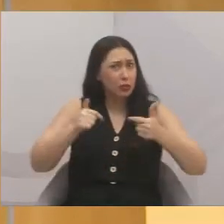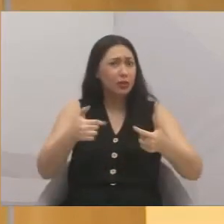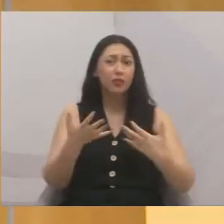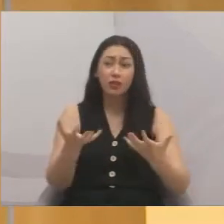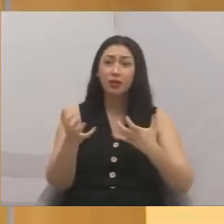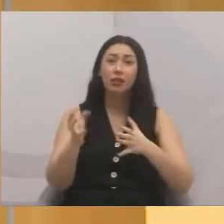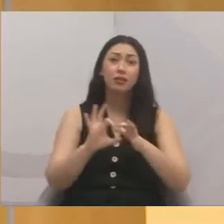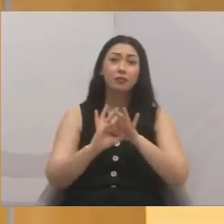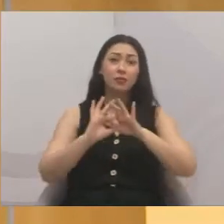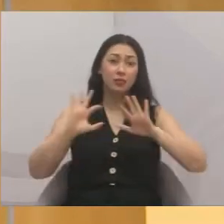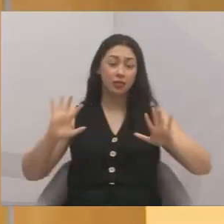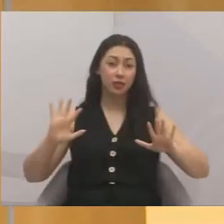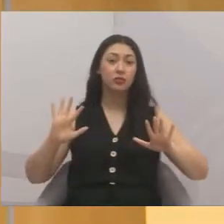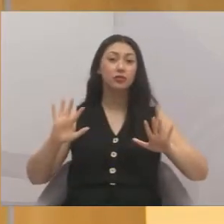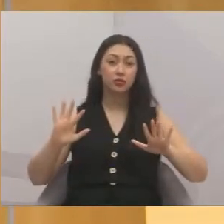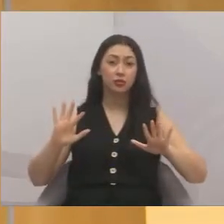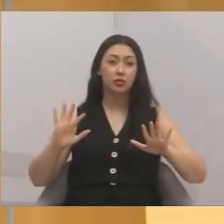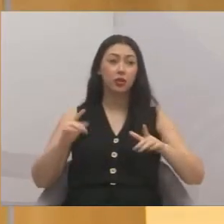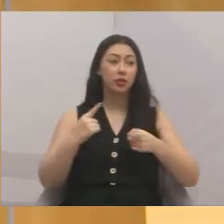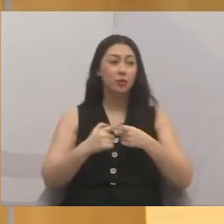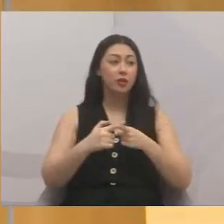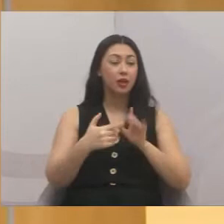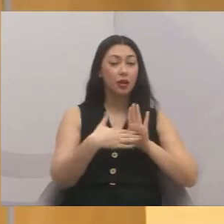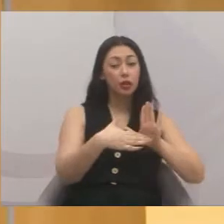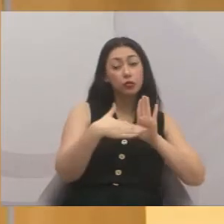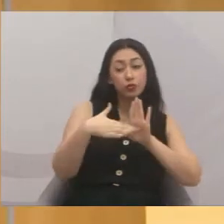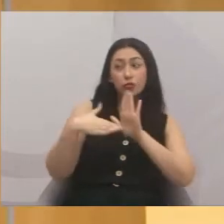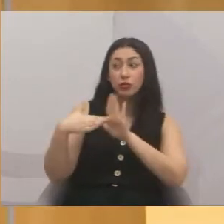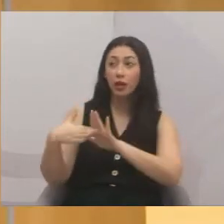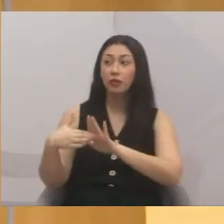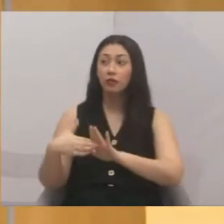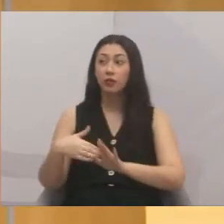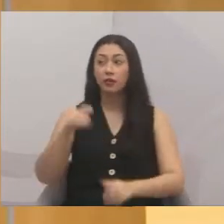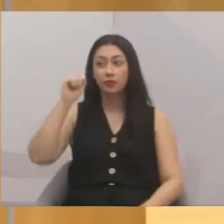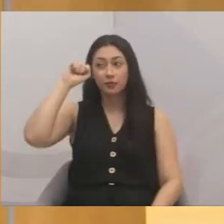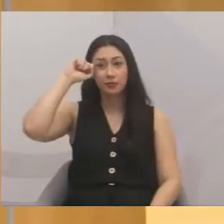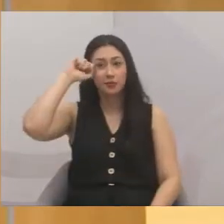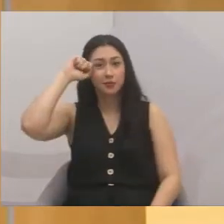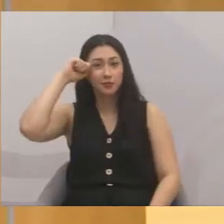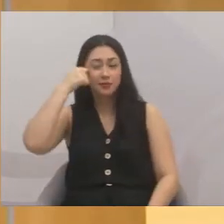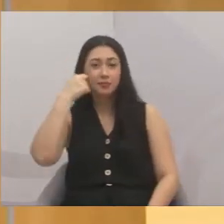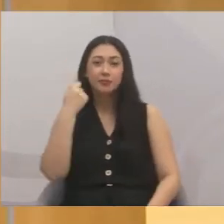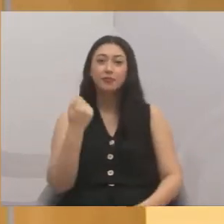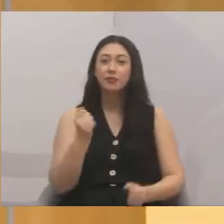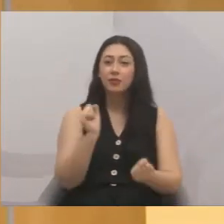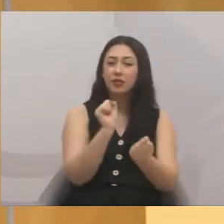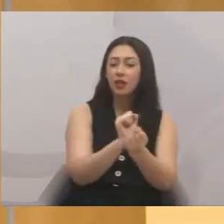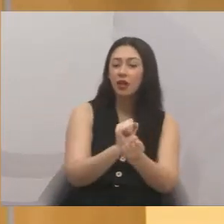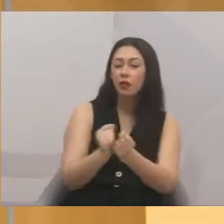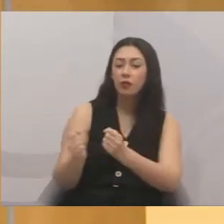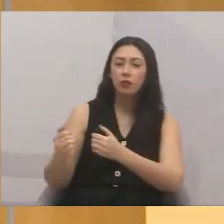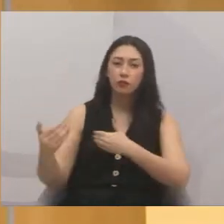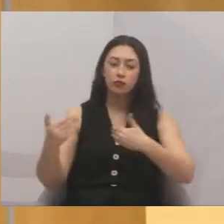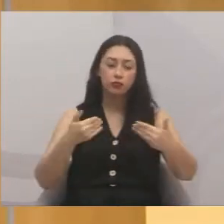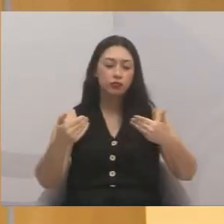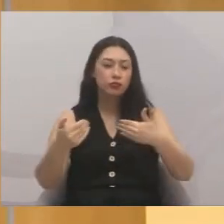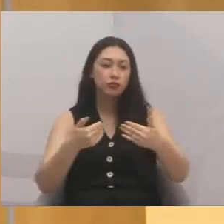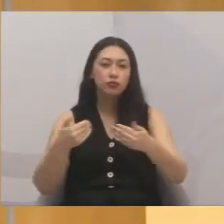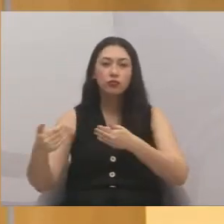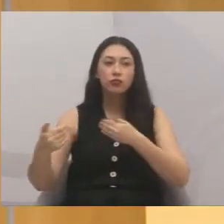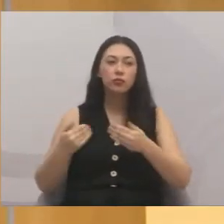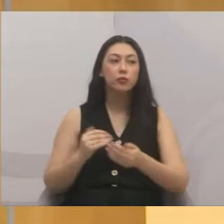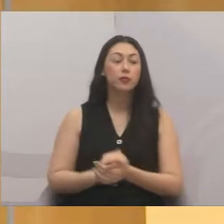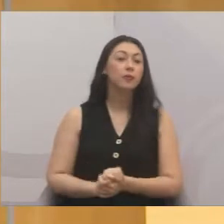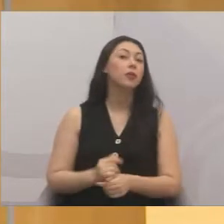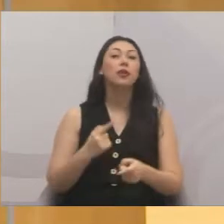liberdade e que abrigava os seus irmãos num quilombo, morto, decapitado e colocado em praça pública, porque